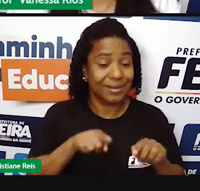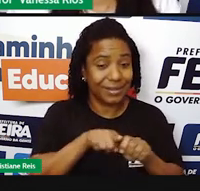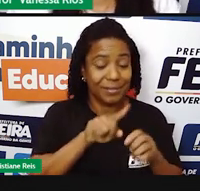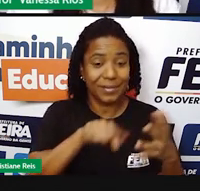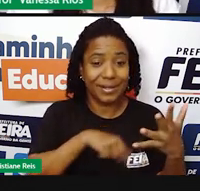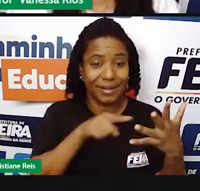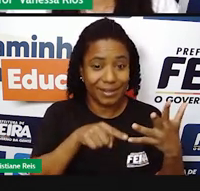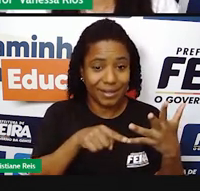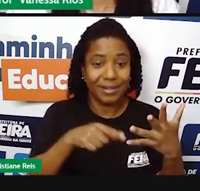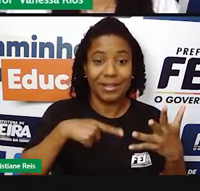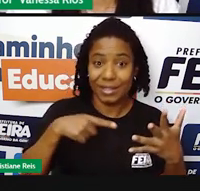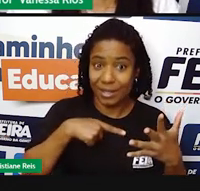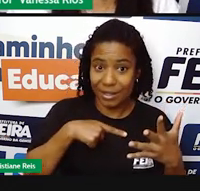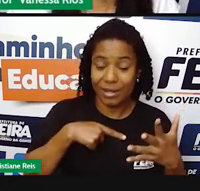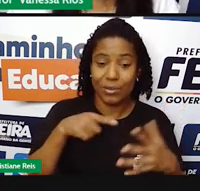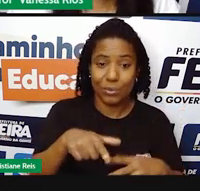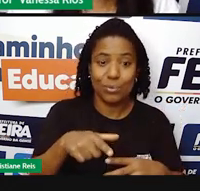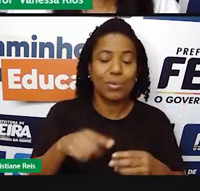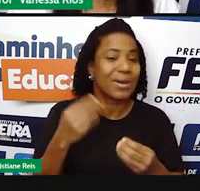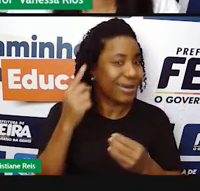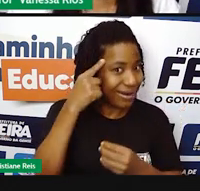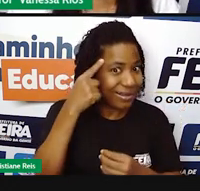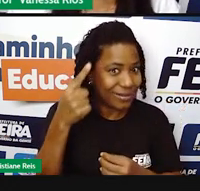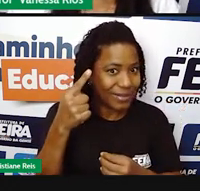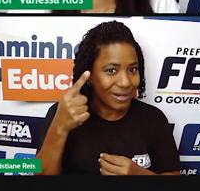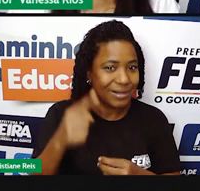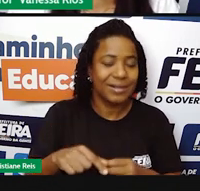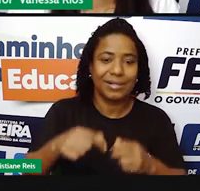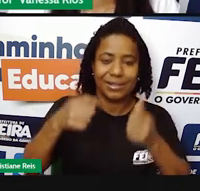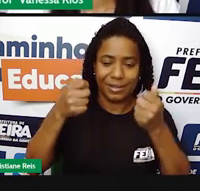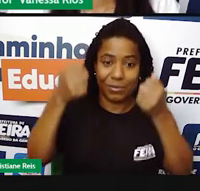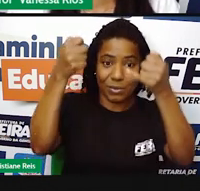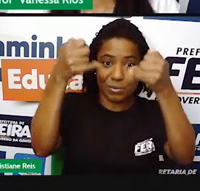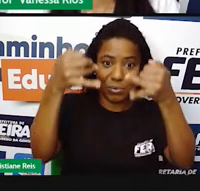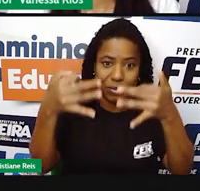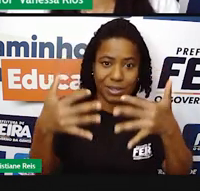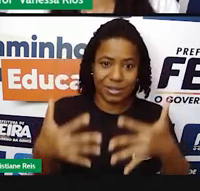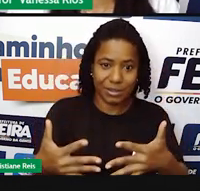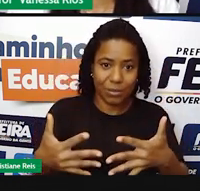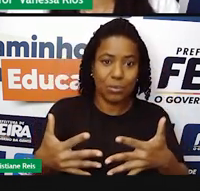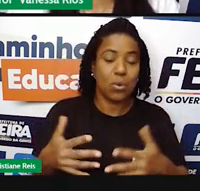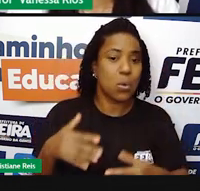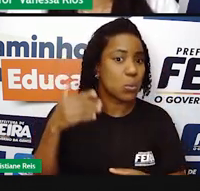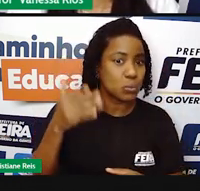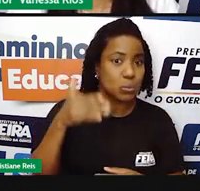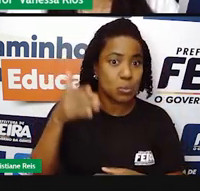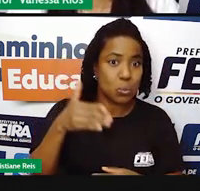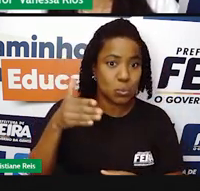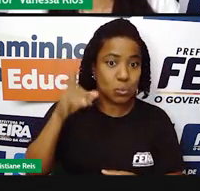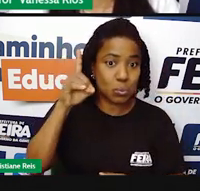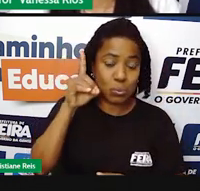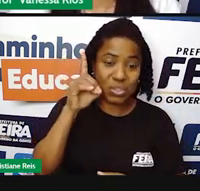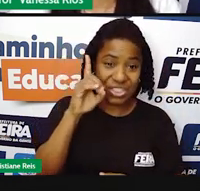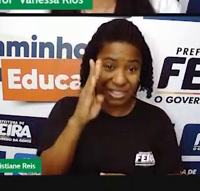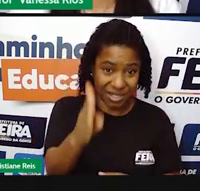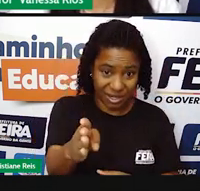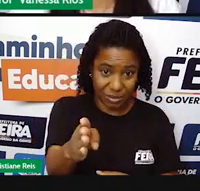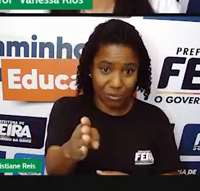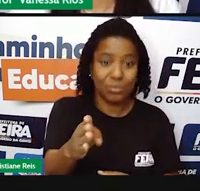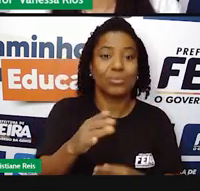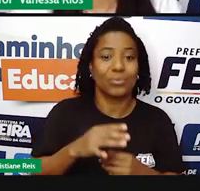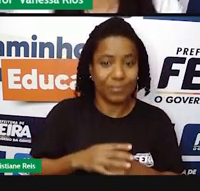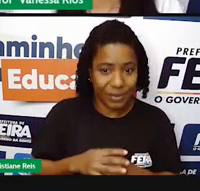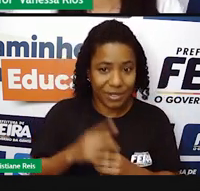e indiretos. A gente já viu aí o que é discurso direto e indireto, né? Quando, por exemplo, a reportagem é complementada aí